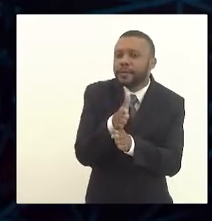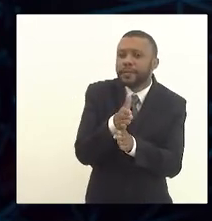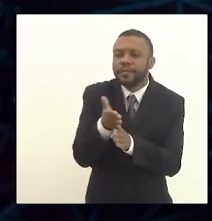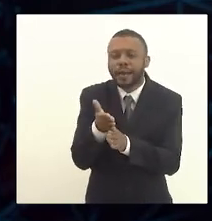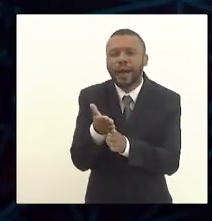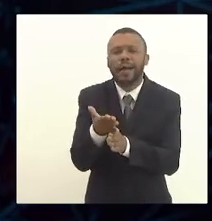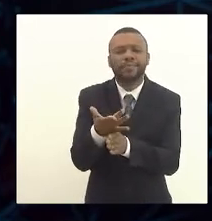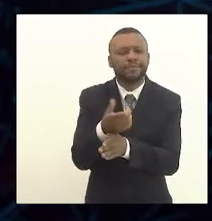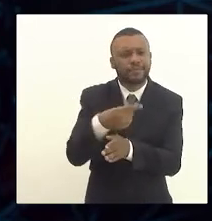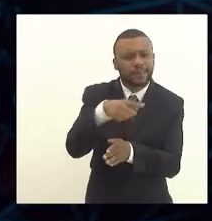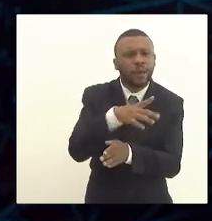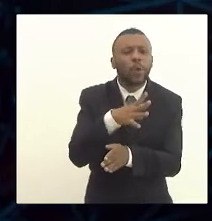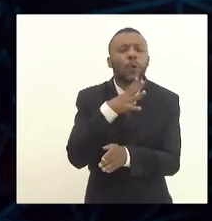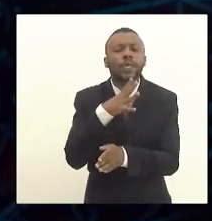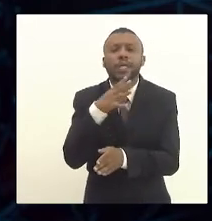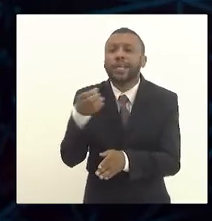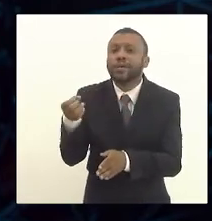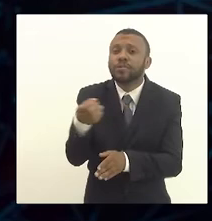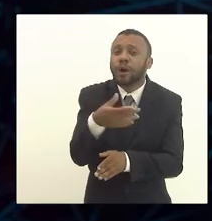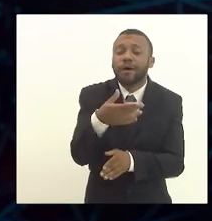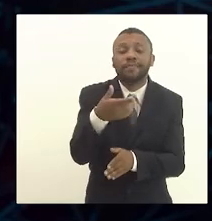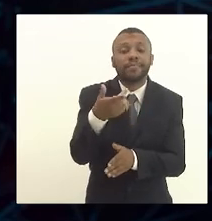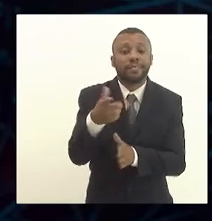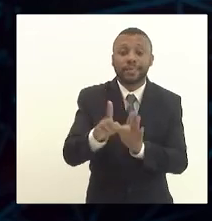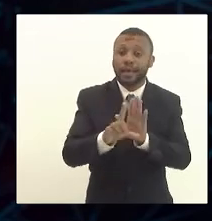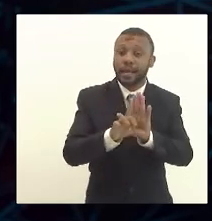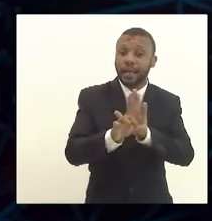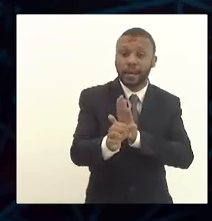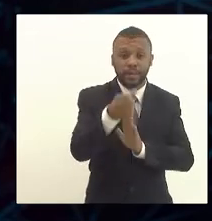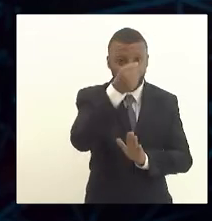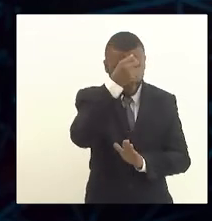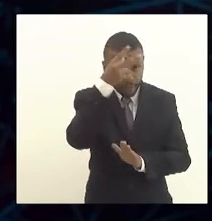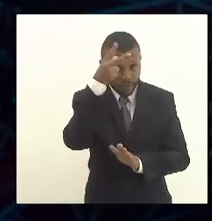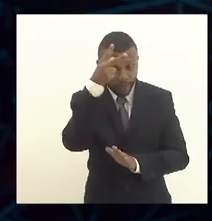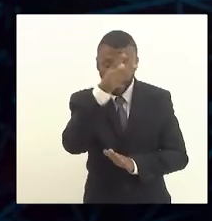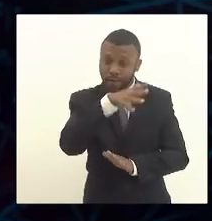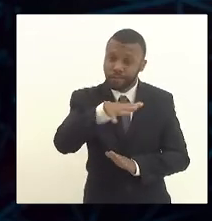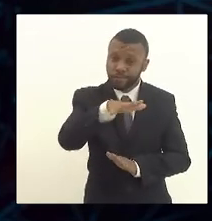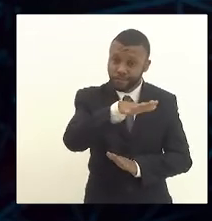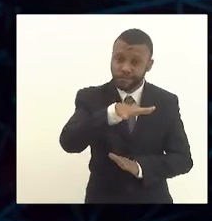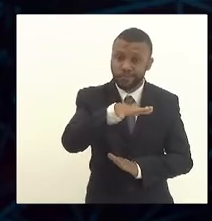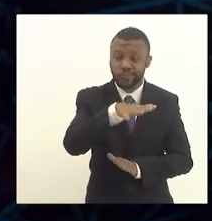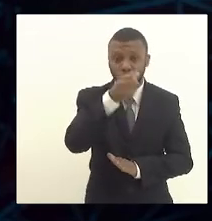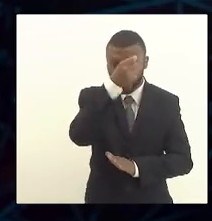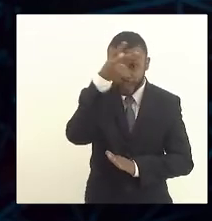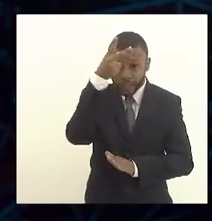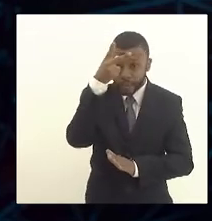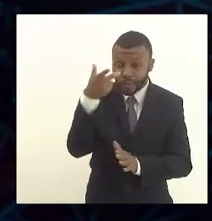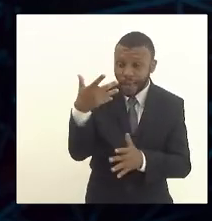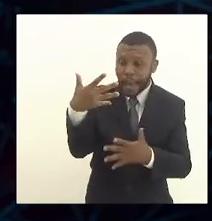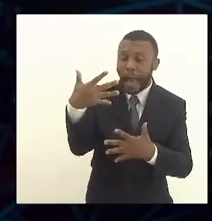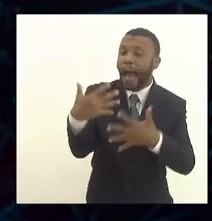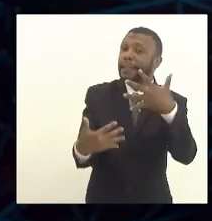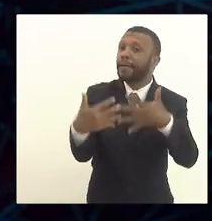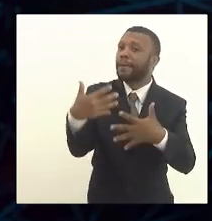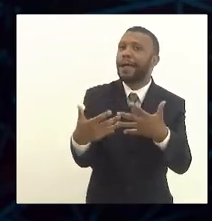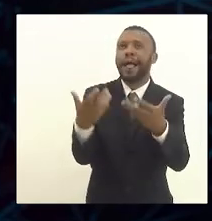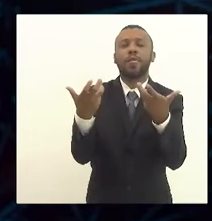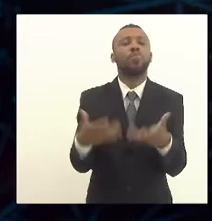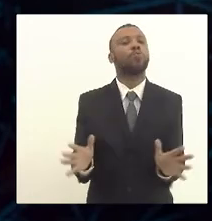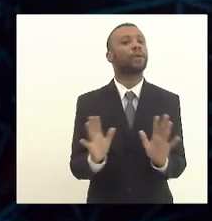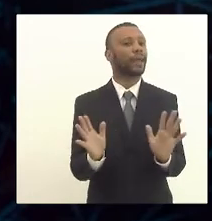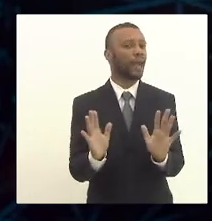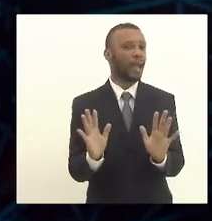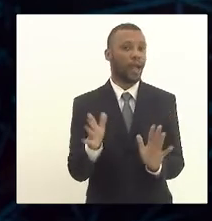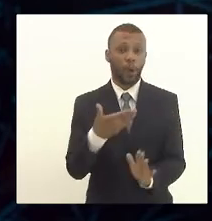leis municipais de antenas, é uma postura intermediária, o município ele não quer atrapalhar, né? O Estado, enfim, não quer